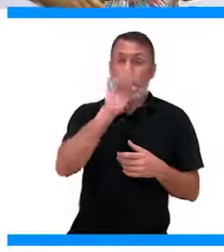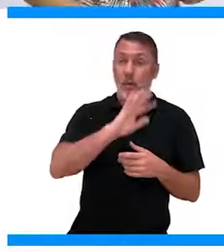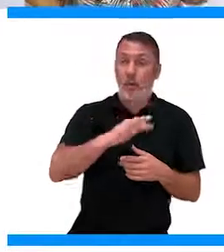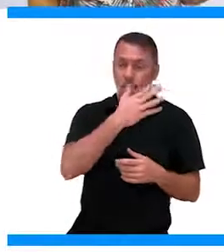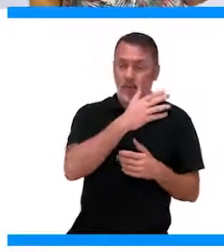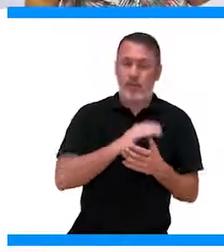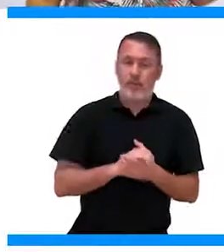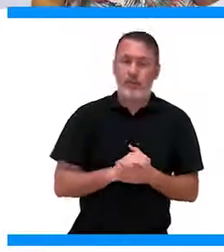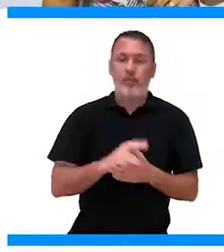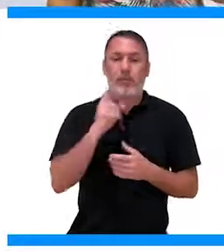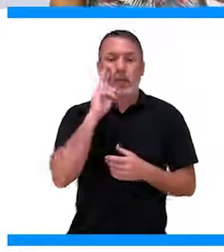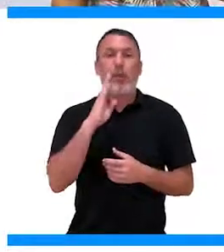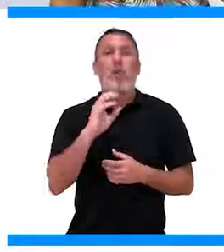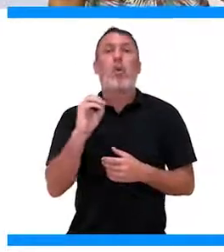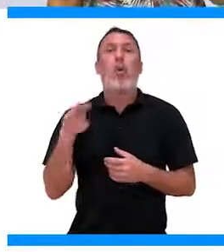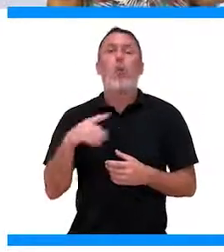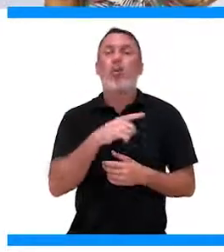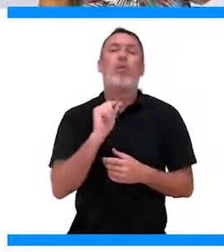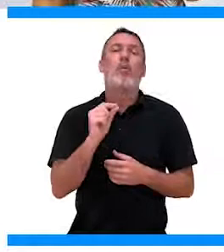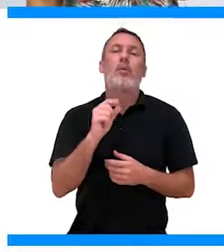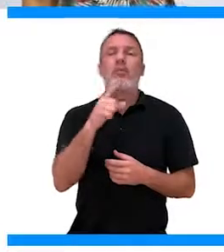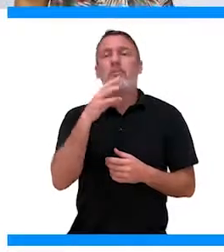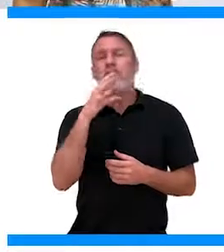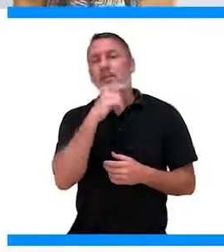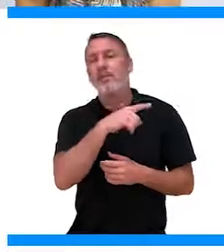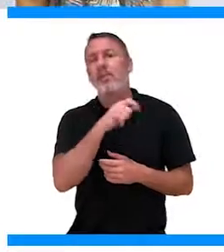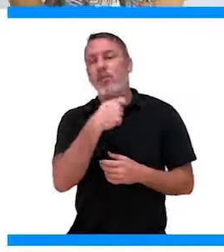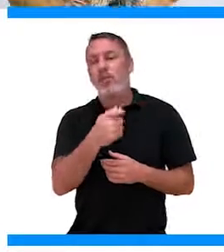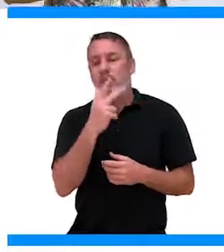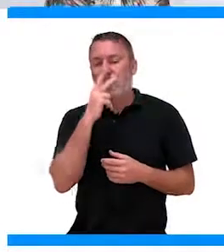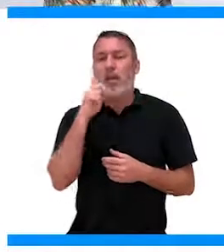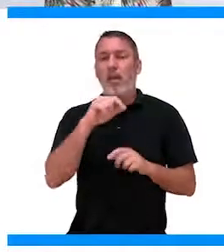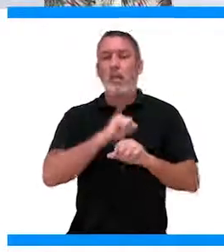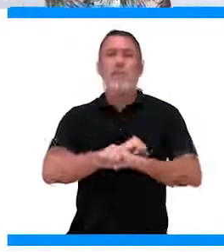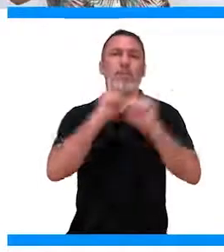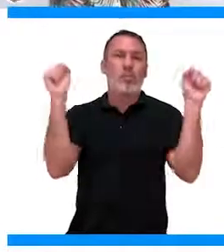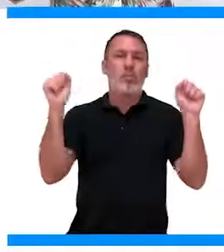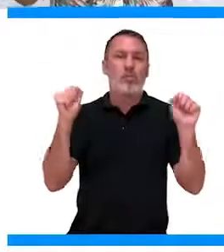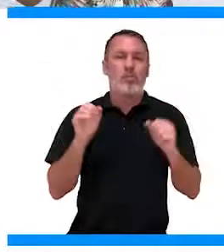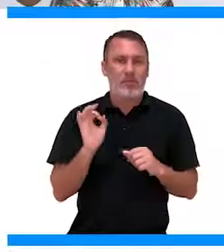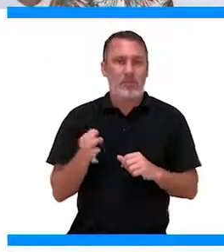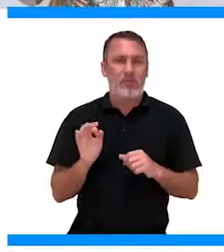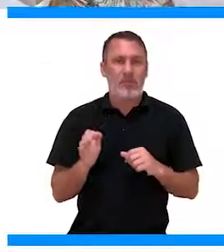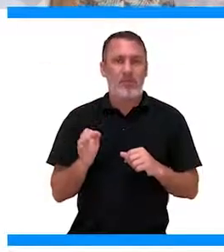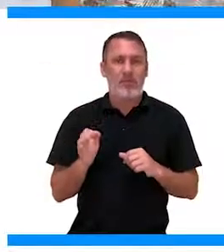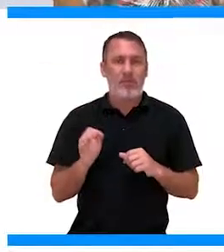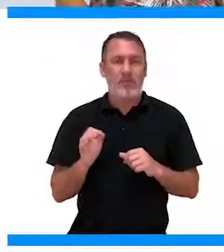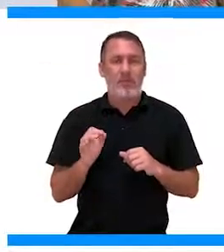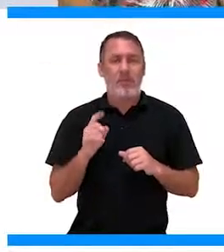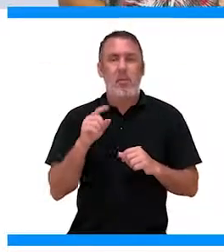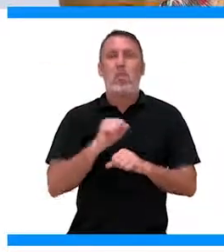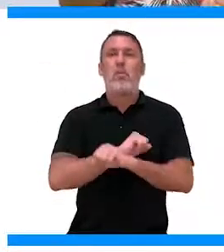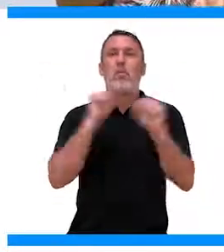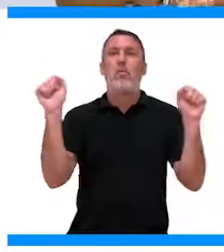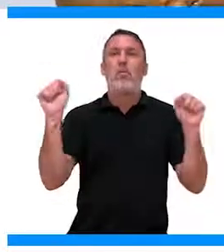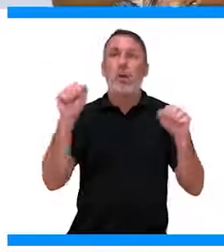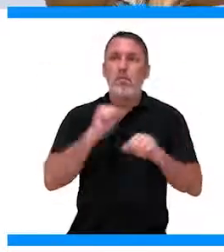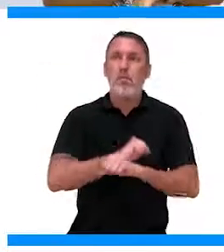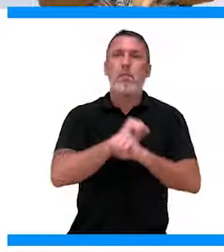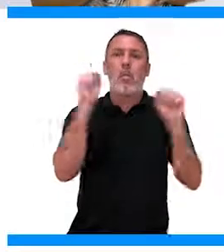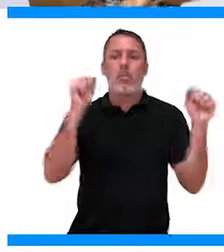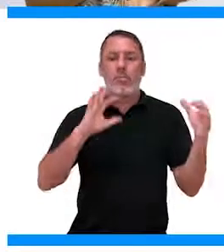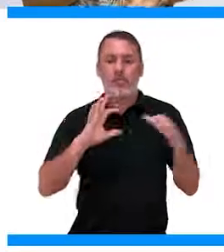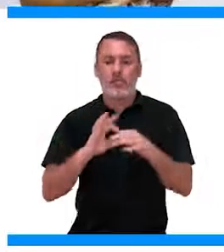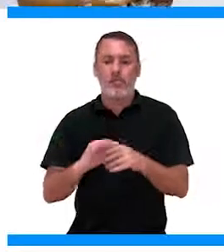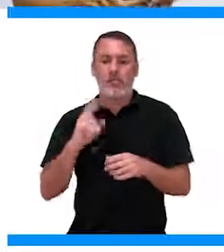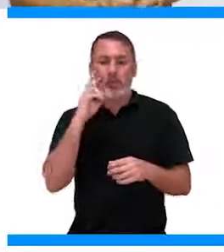som. Ou o boom, né, que está ali, é o som de algo explodindo. Aqui a gente tem